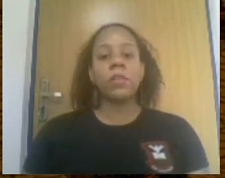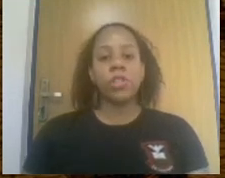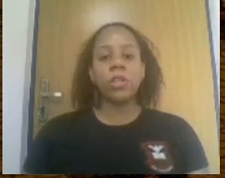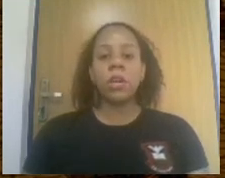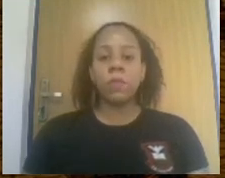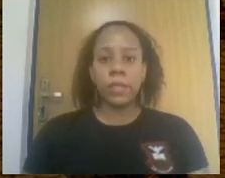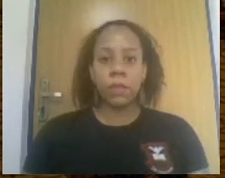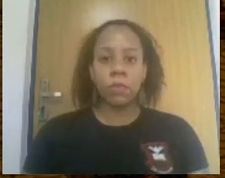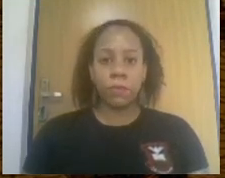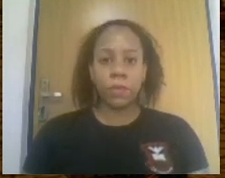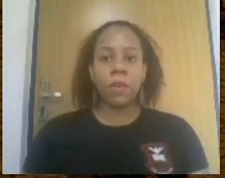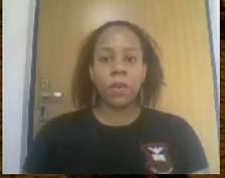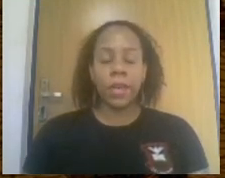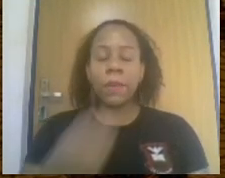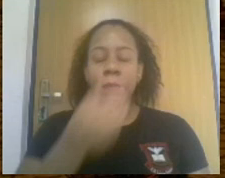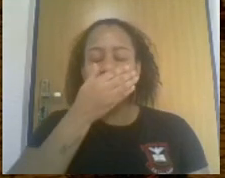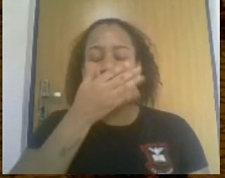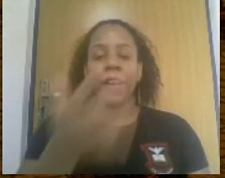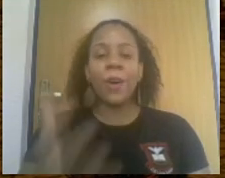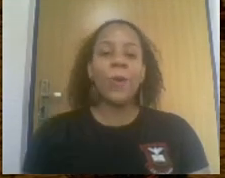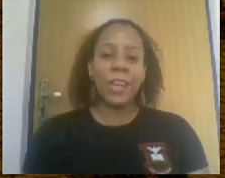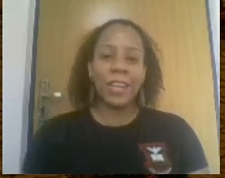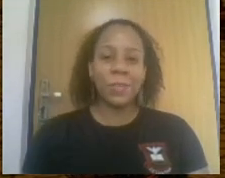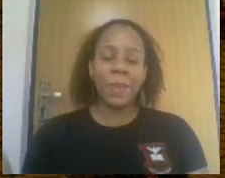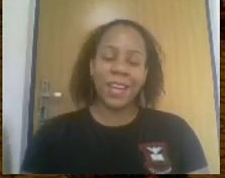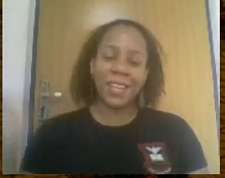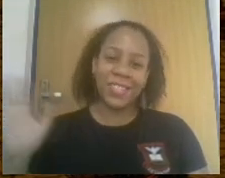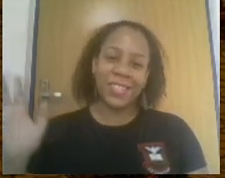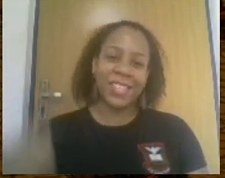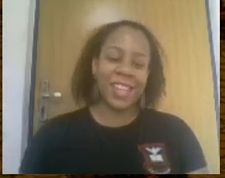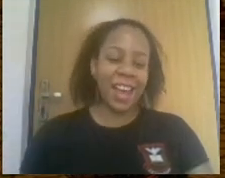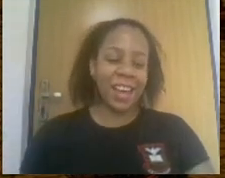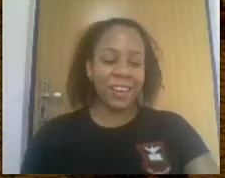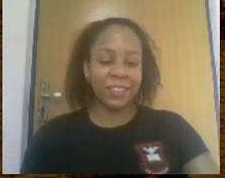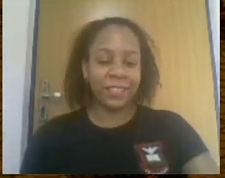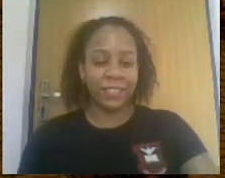estar tirando essa dúvida, ok? Um grande beijo. Tchau!